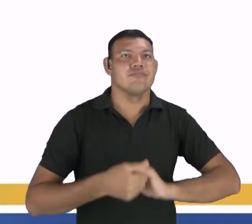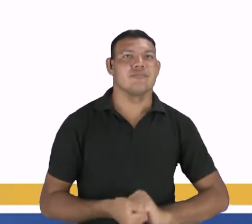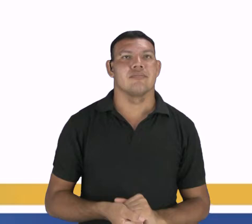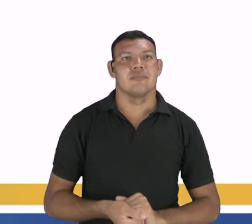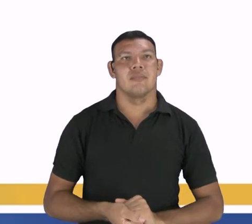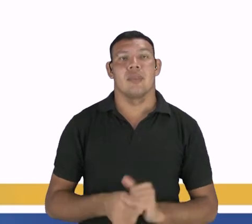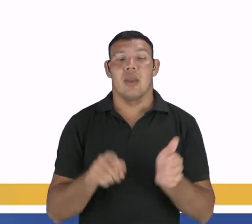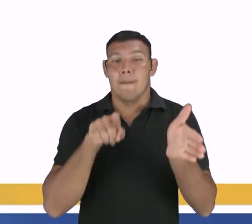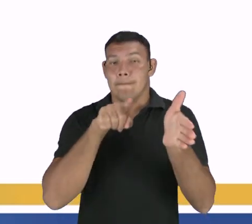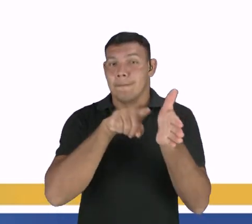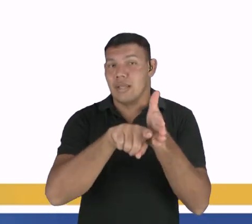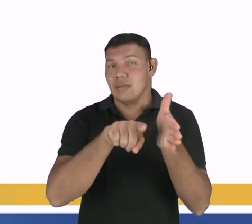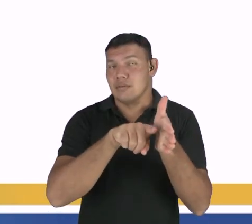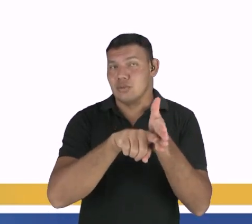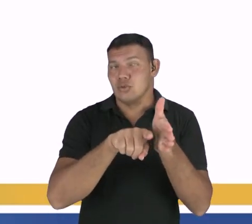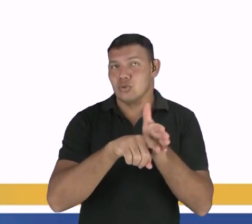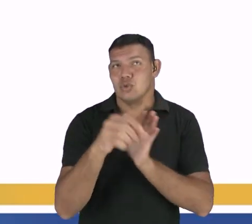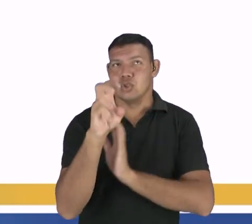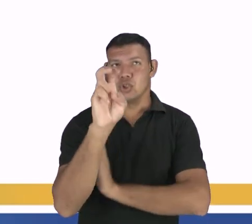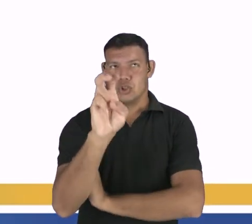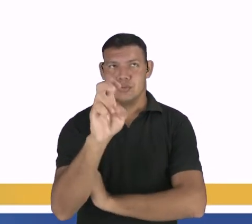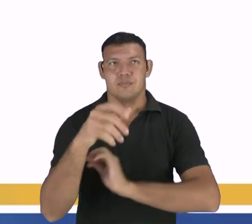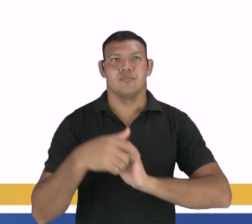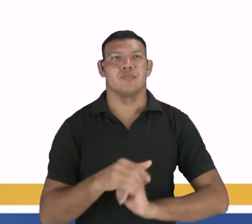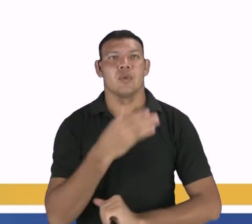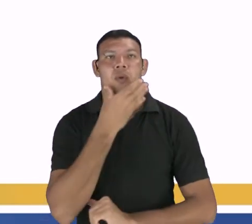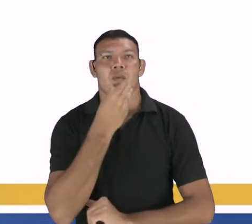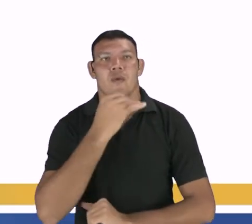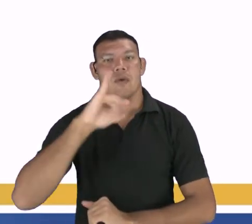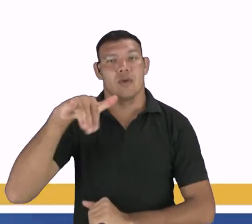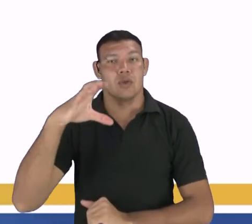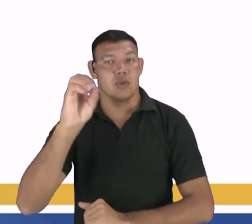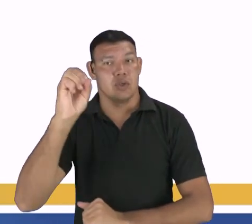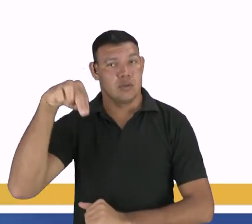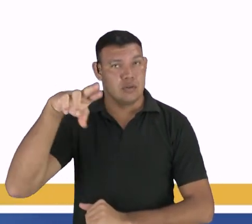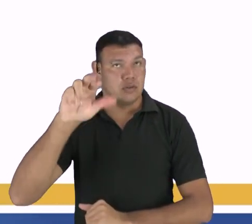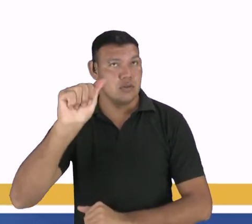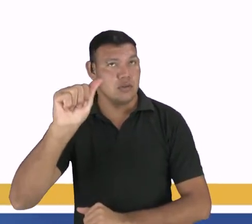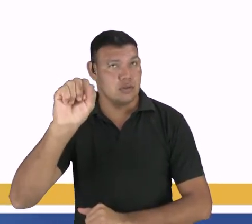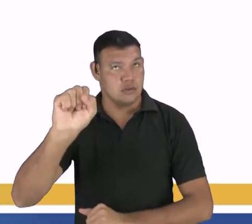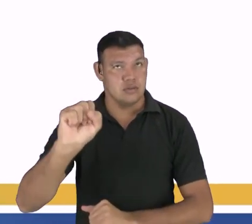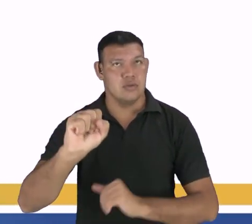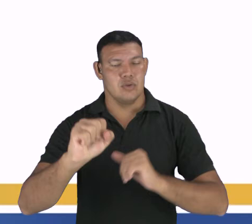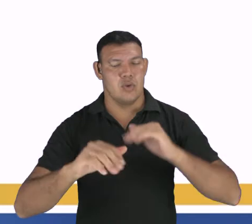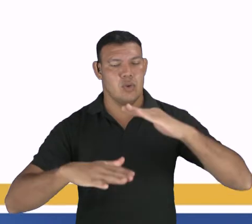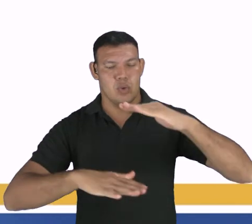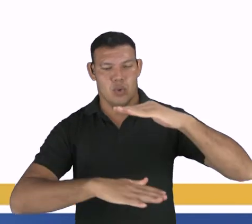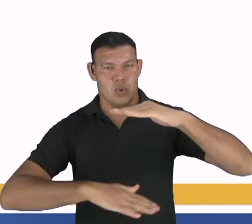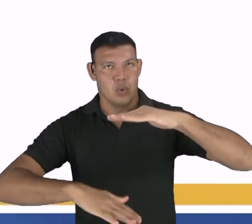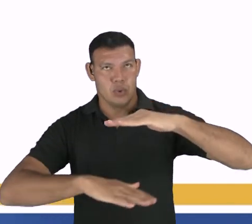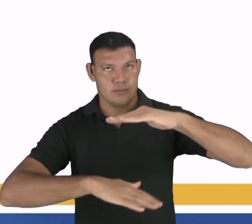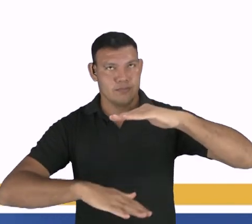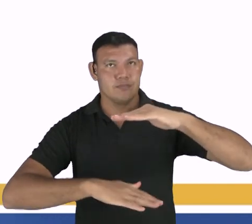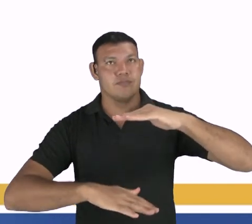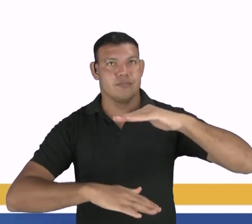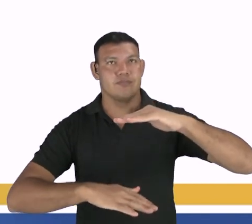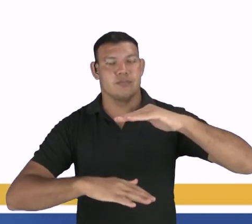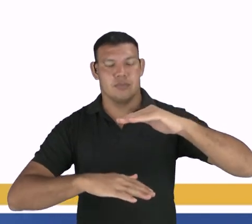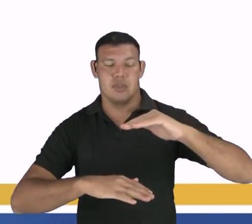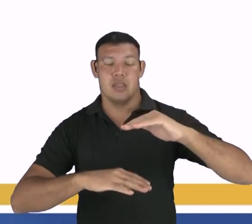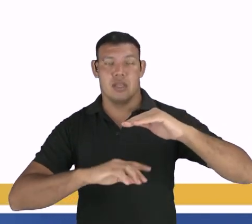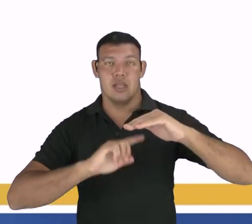Situação problema de número 5. Jonas entrou no elevador no andar térreo. Desceu inicialmente